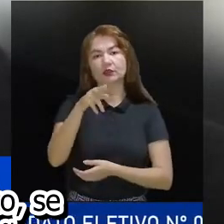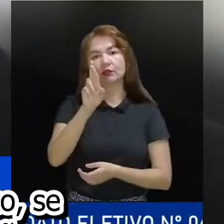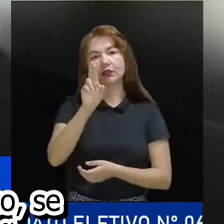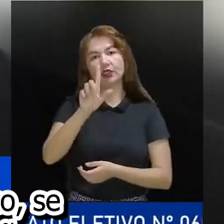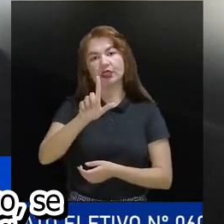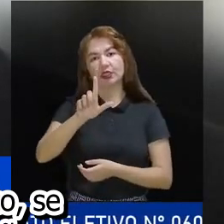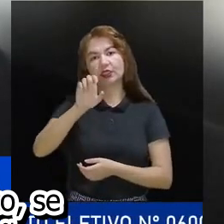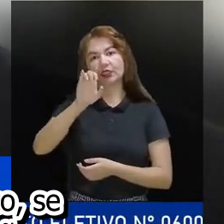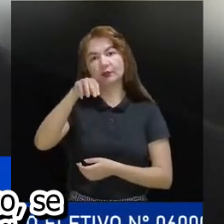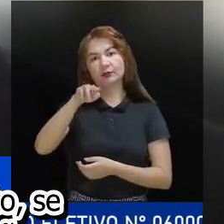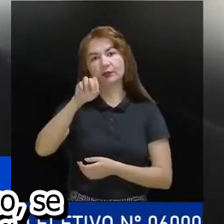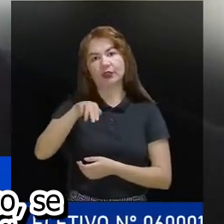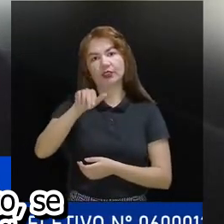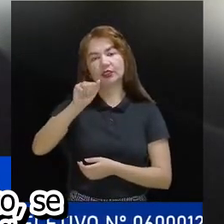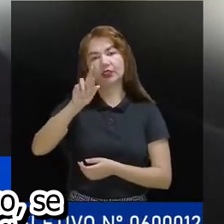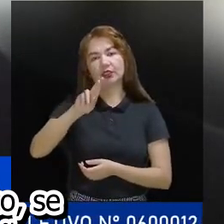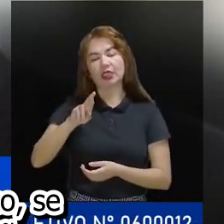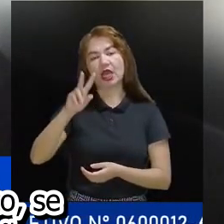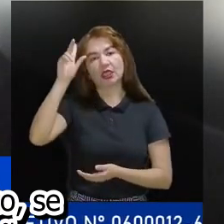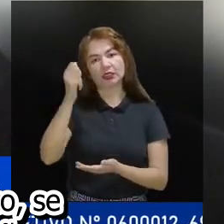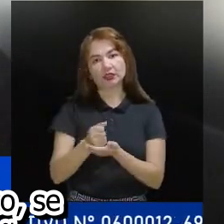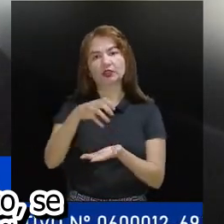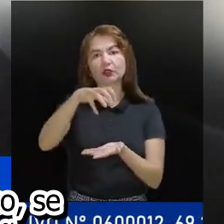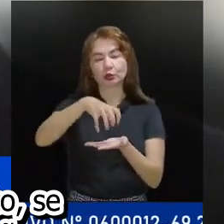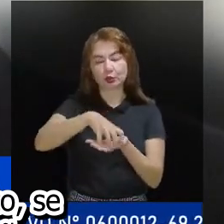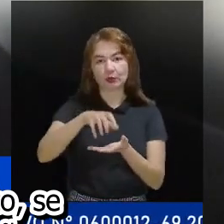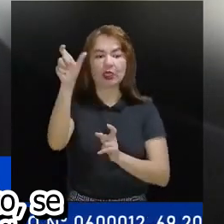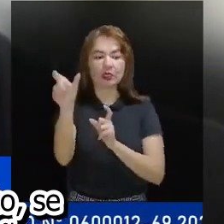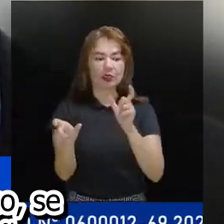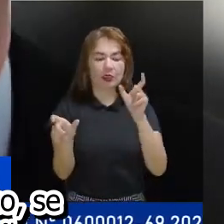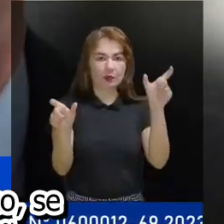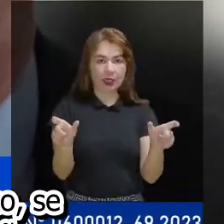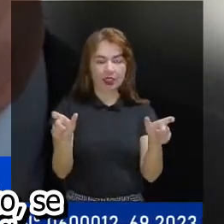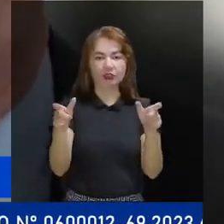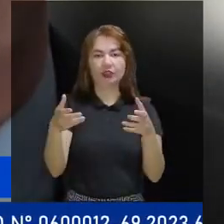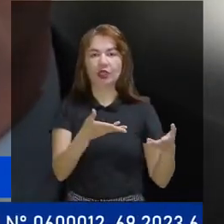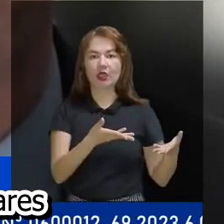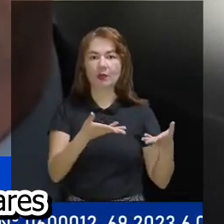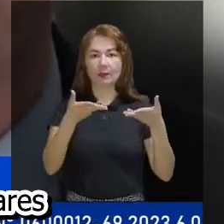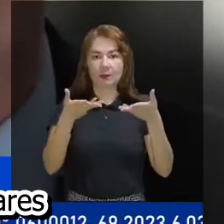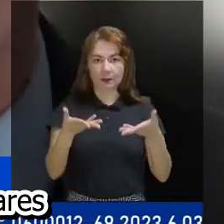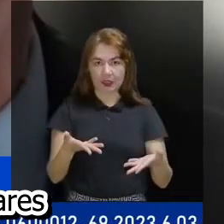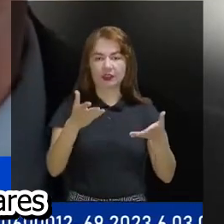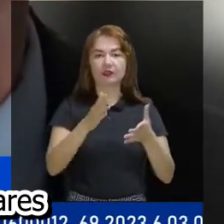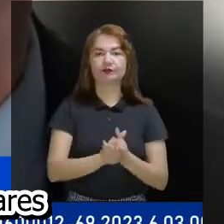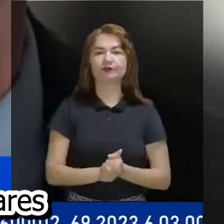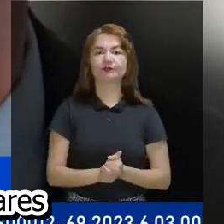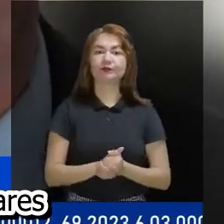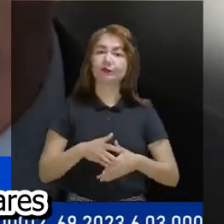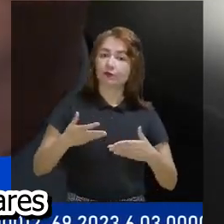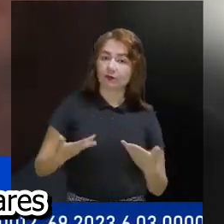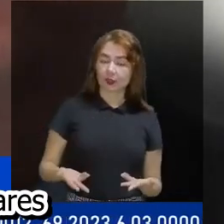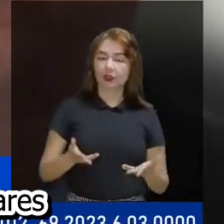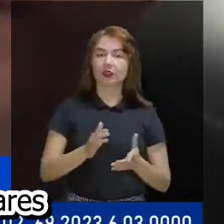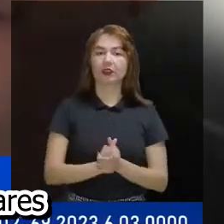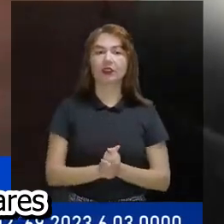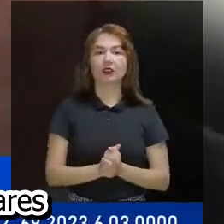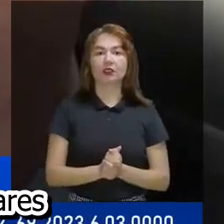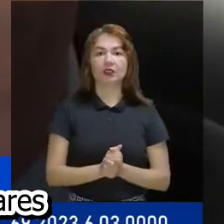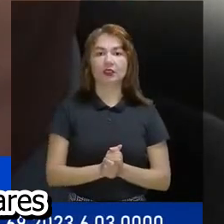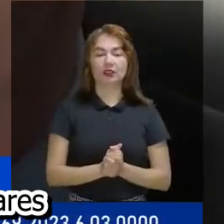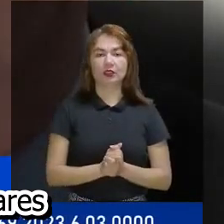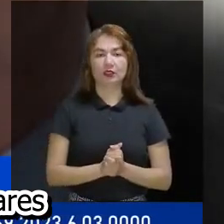à decisão de mérito, se as partes assim requererem em suas manifestações. No caso, foram repisadas as